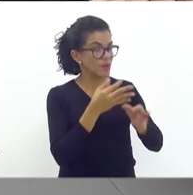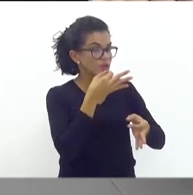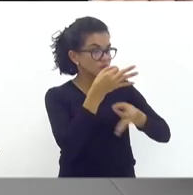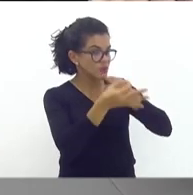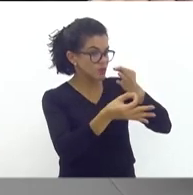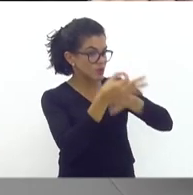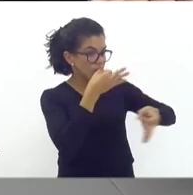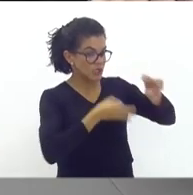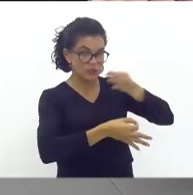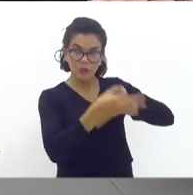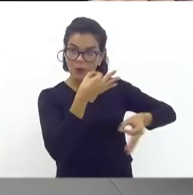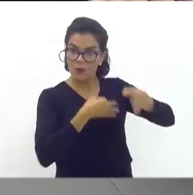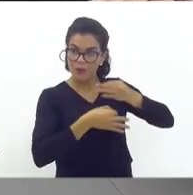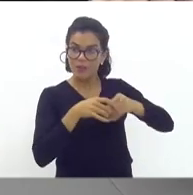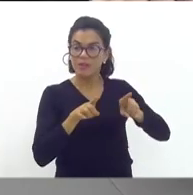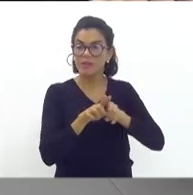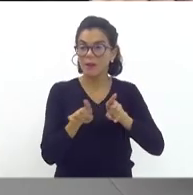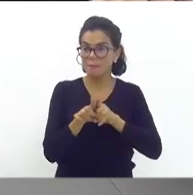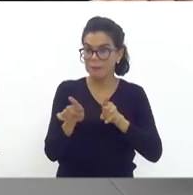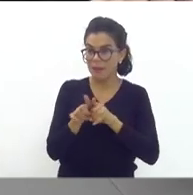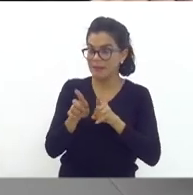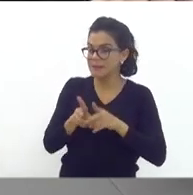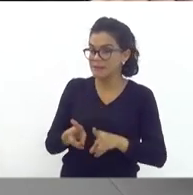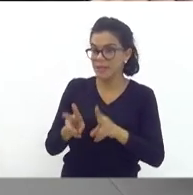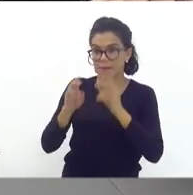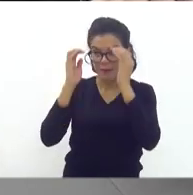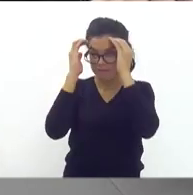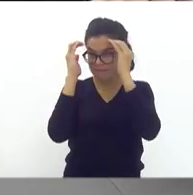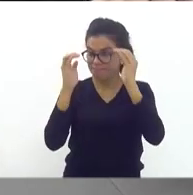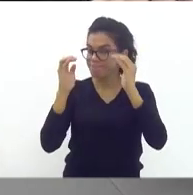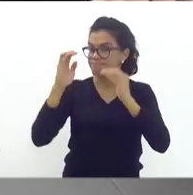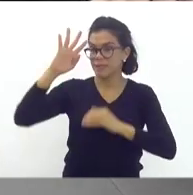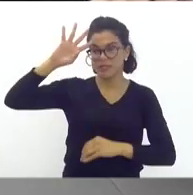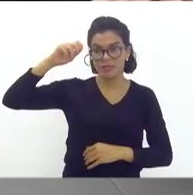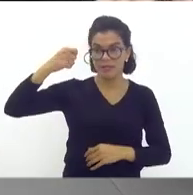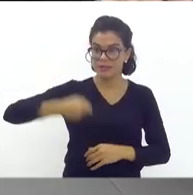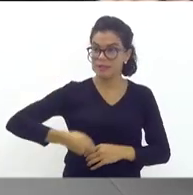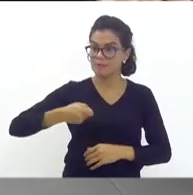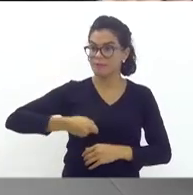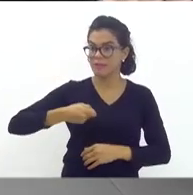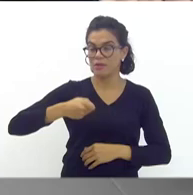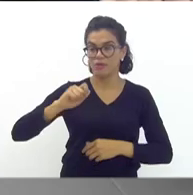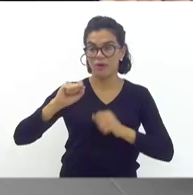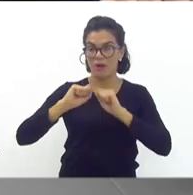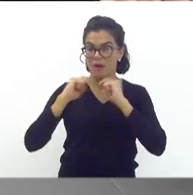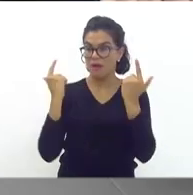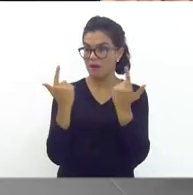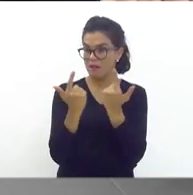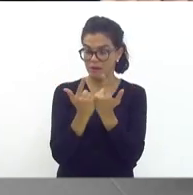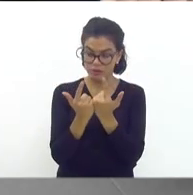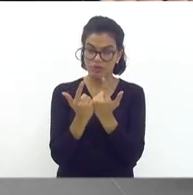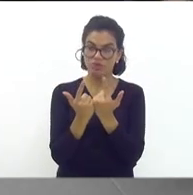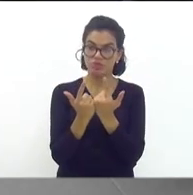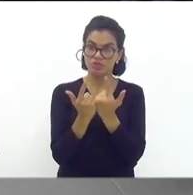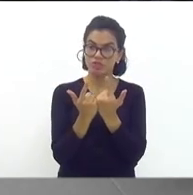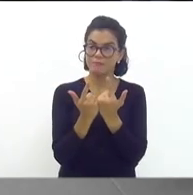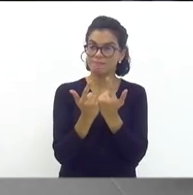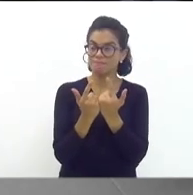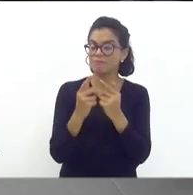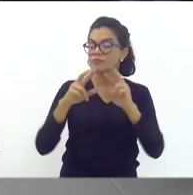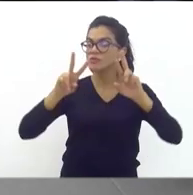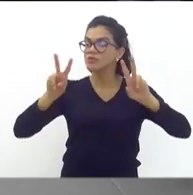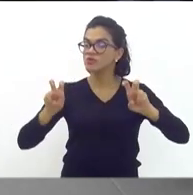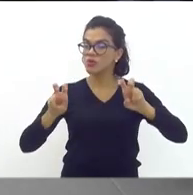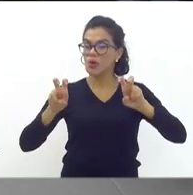sugestões e das determinações Lembrando que o Parlamento é soberano entendeu muitos assuntos é referente